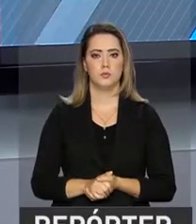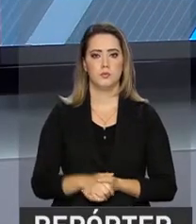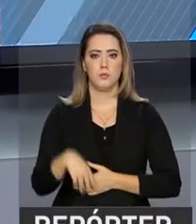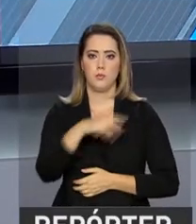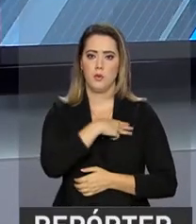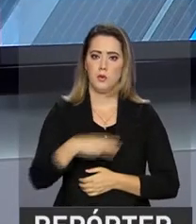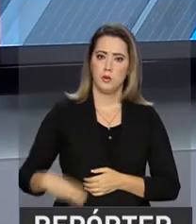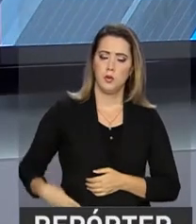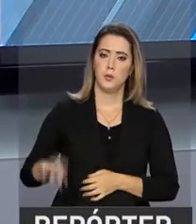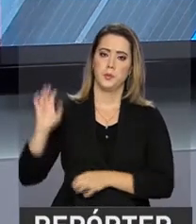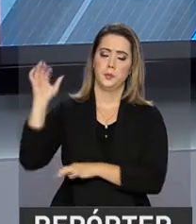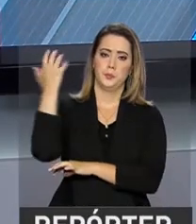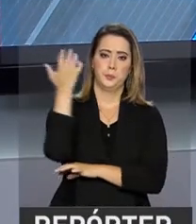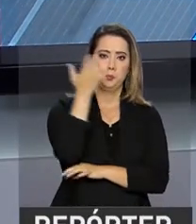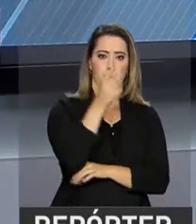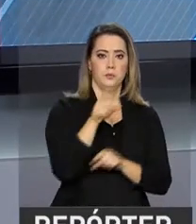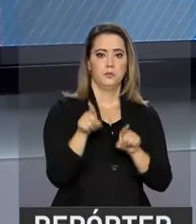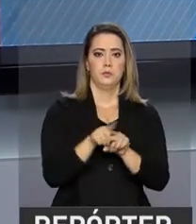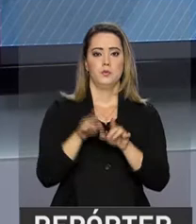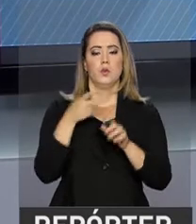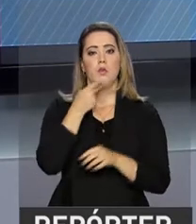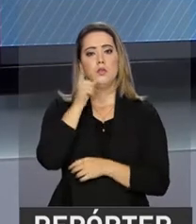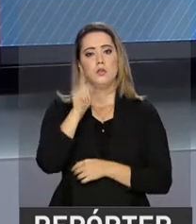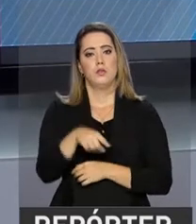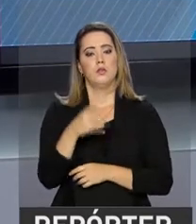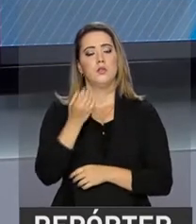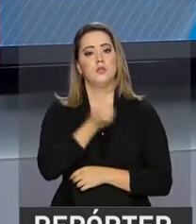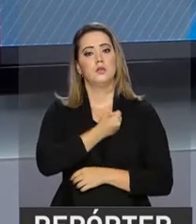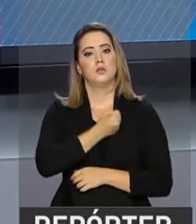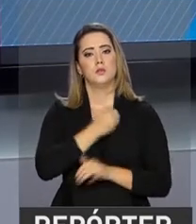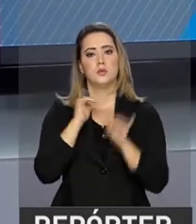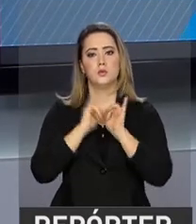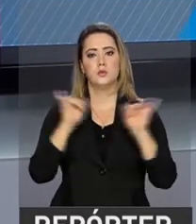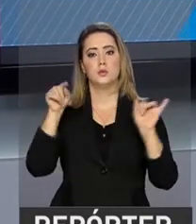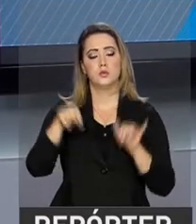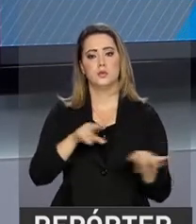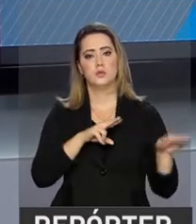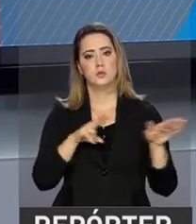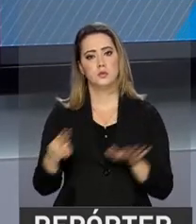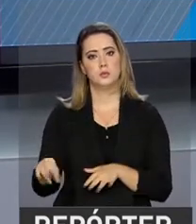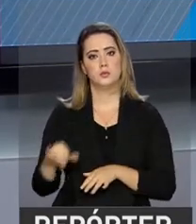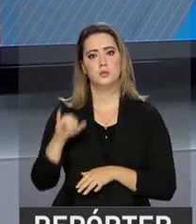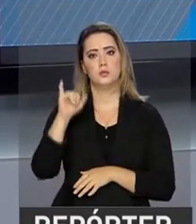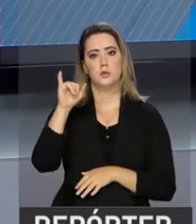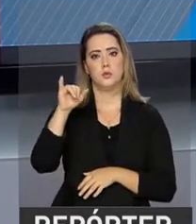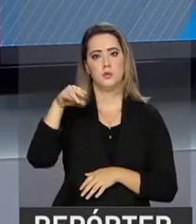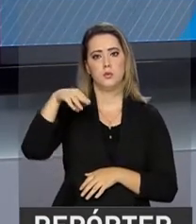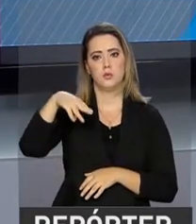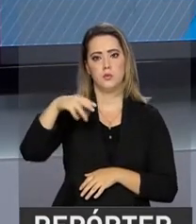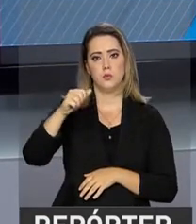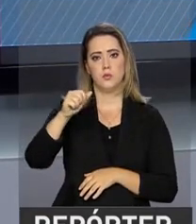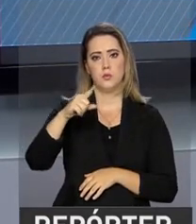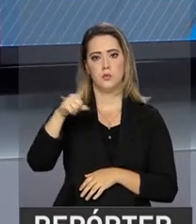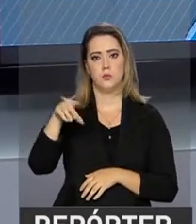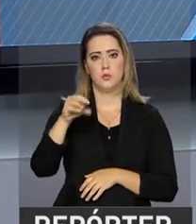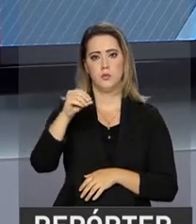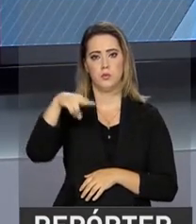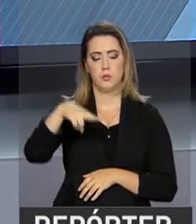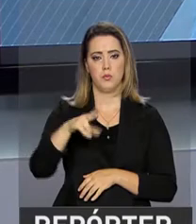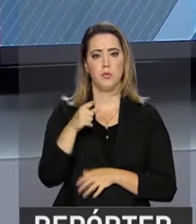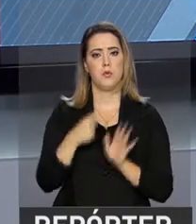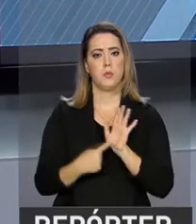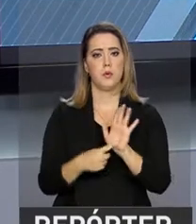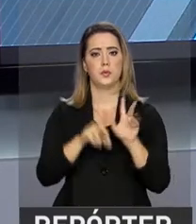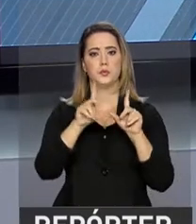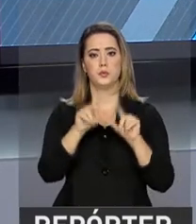ministro do meio ambiente sarney filho comentou os dados divulgados esta semana pelo instituto imazon que apontam